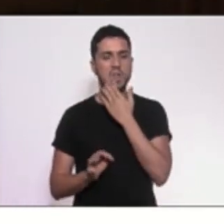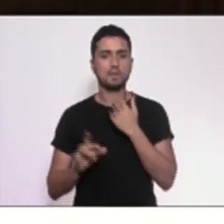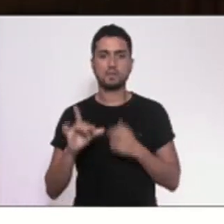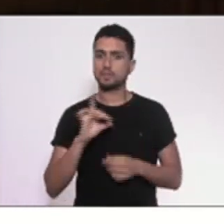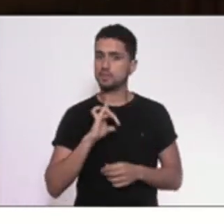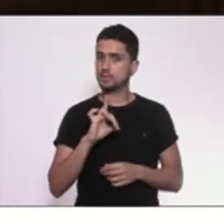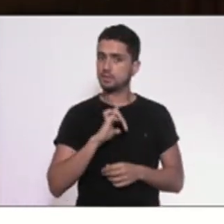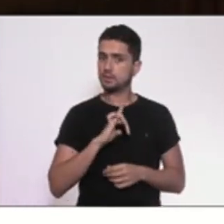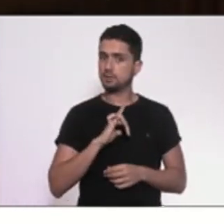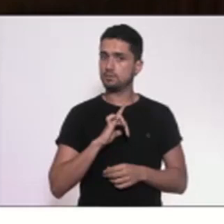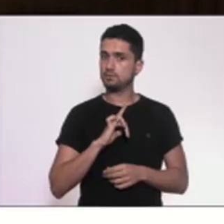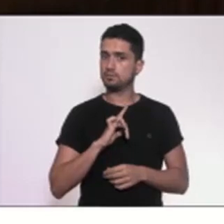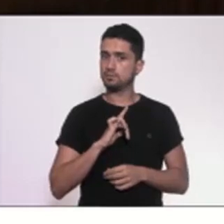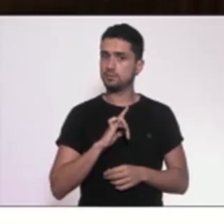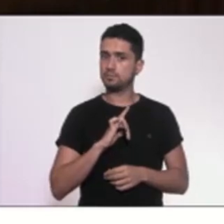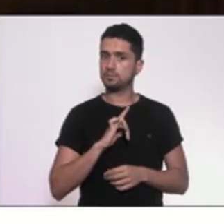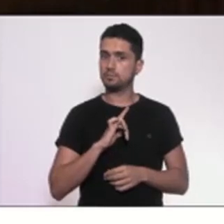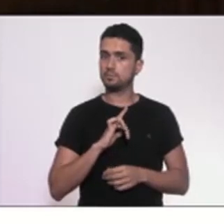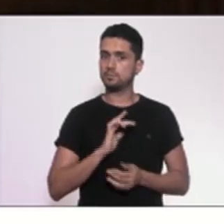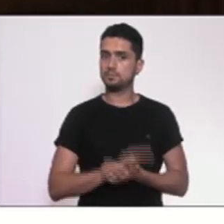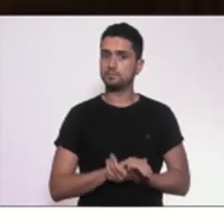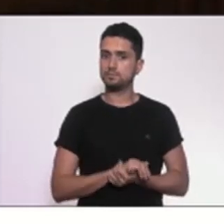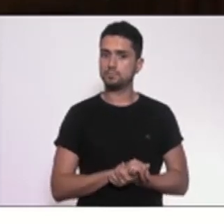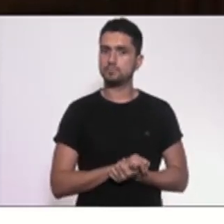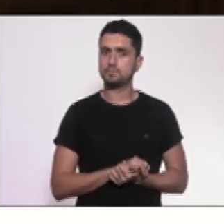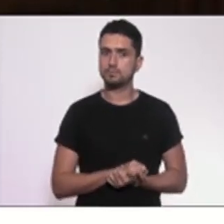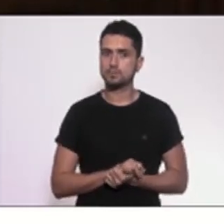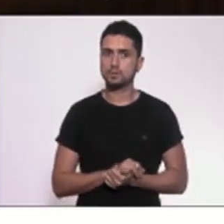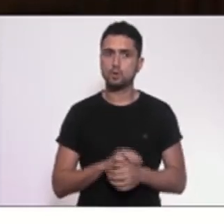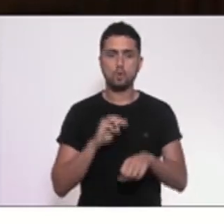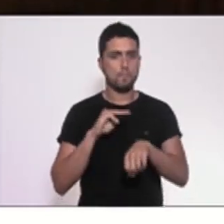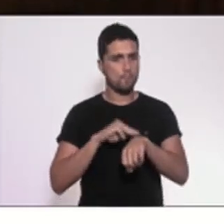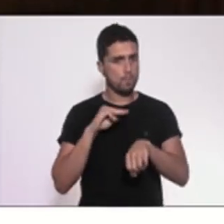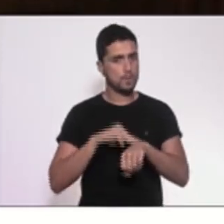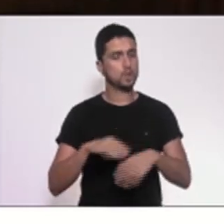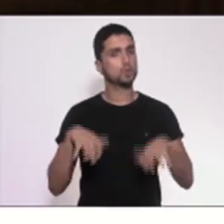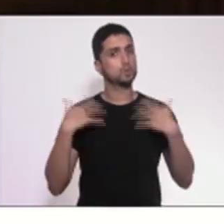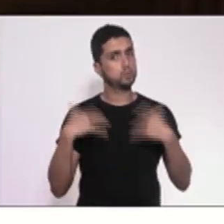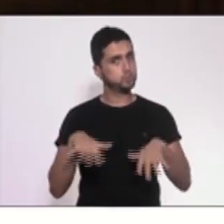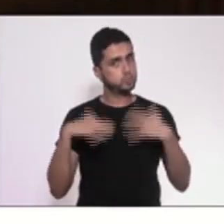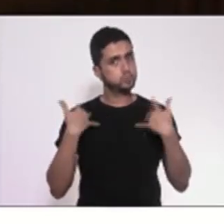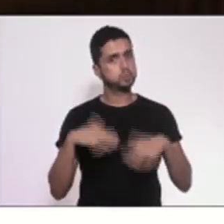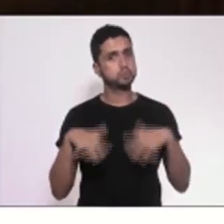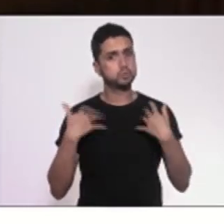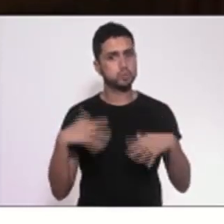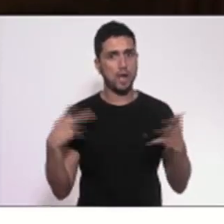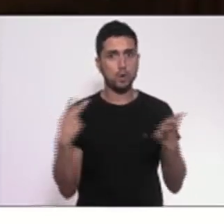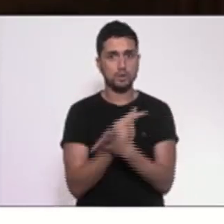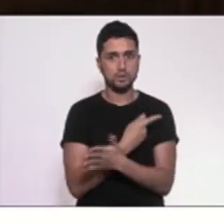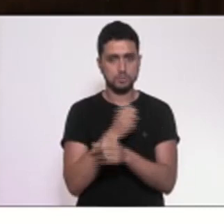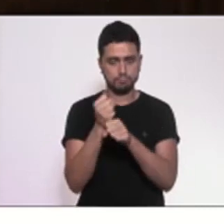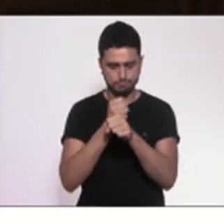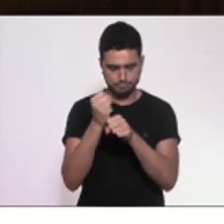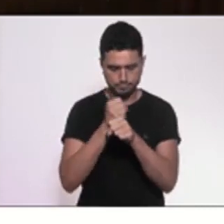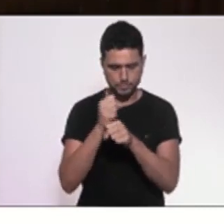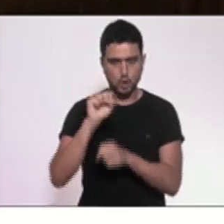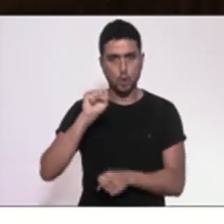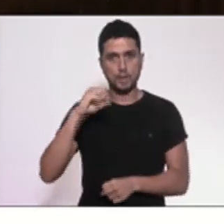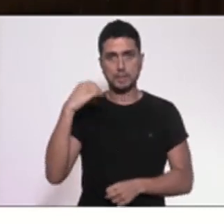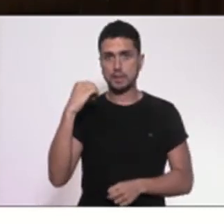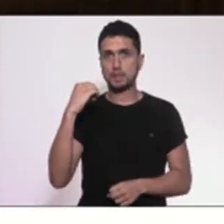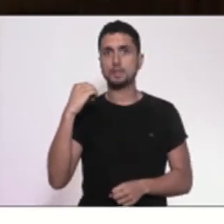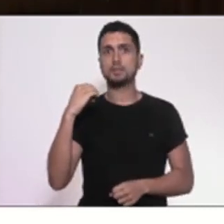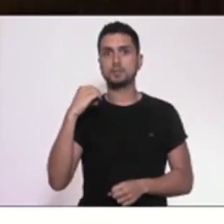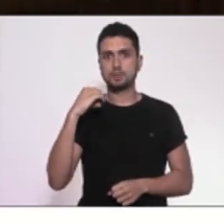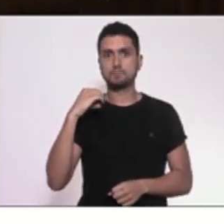maior calor na nossa história, de maior calor na nossa democracia, que foi a década de 80, que levou à